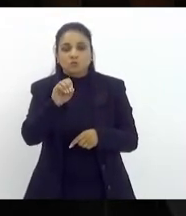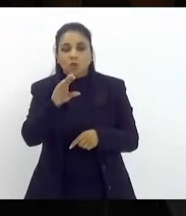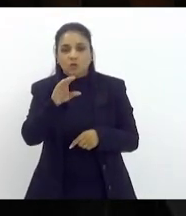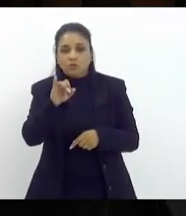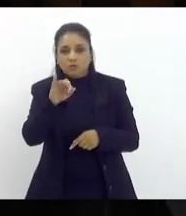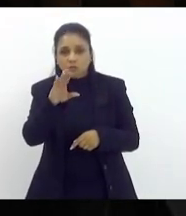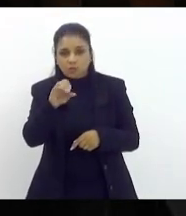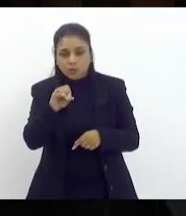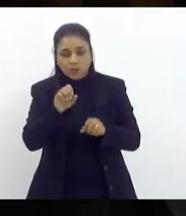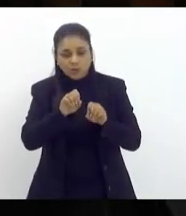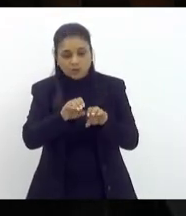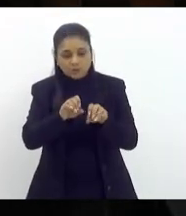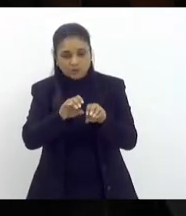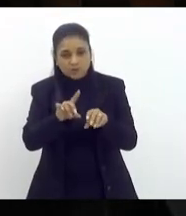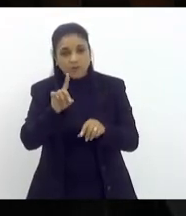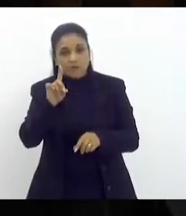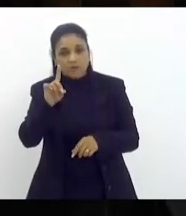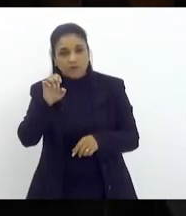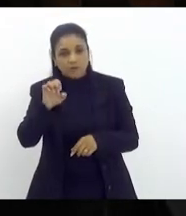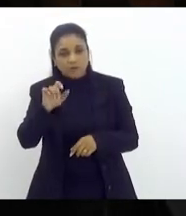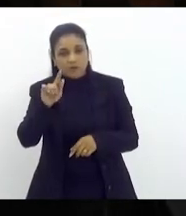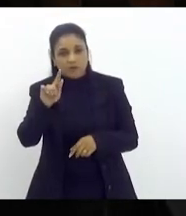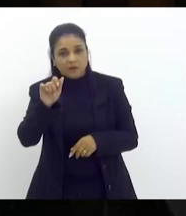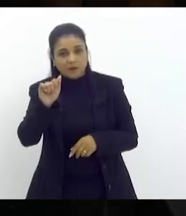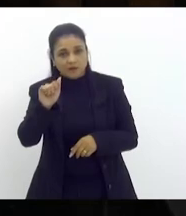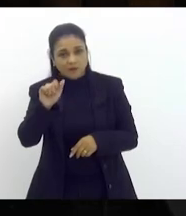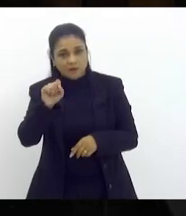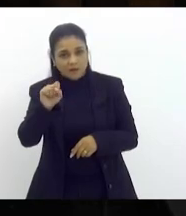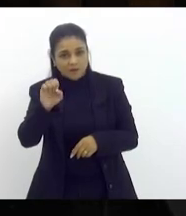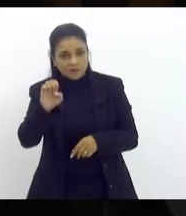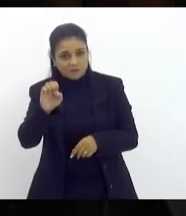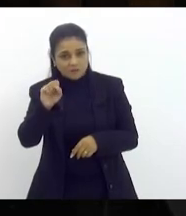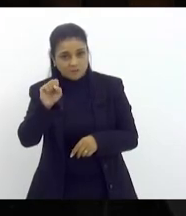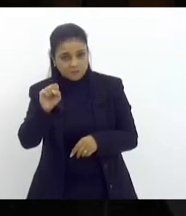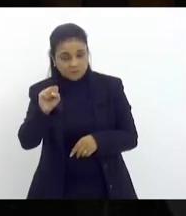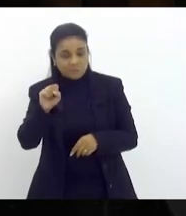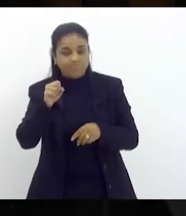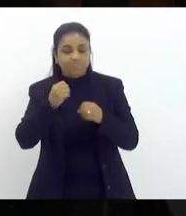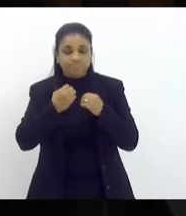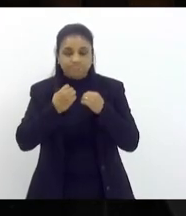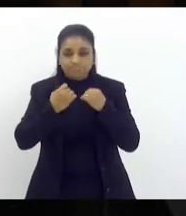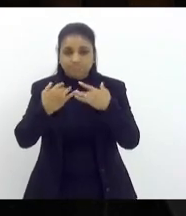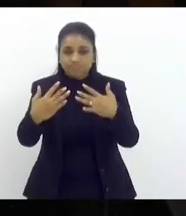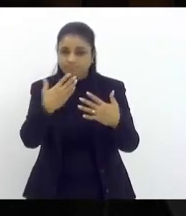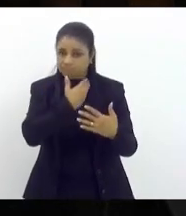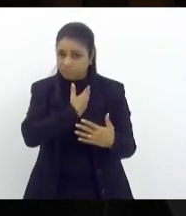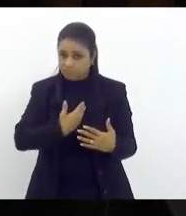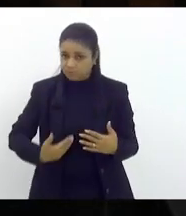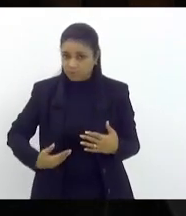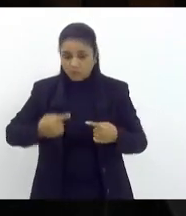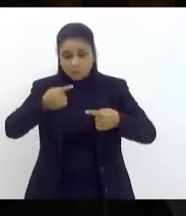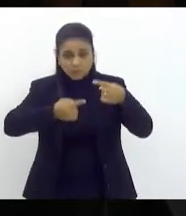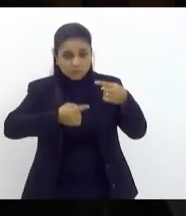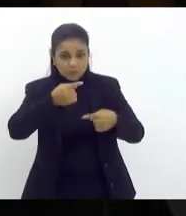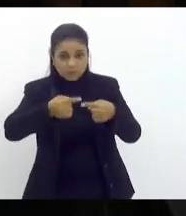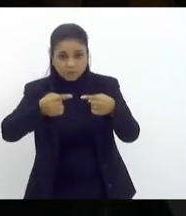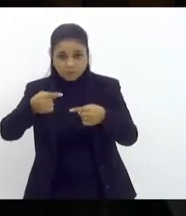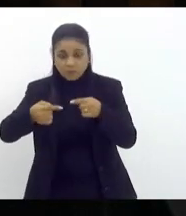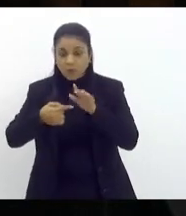a situação as situações que foram relatadas nessa audiência pública demonstro aí